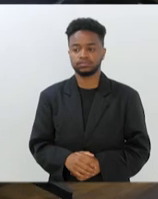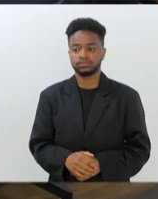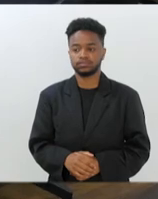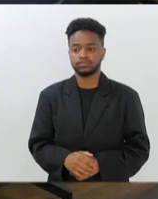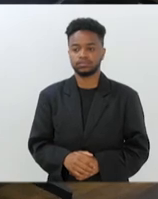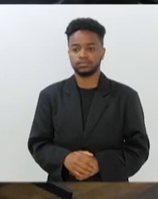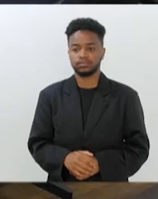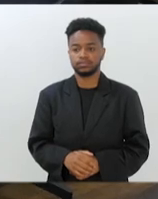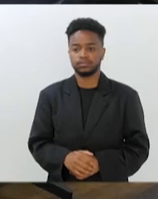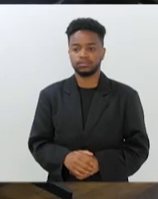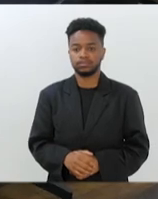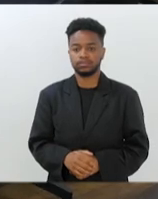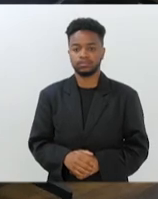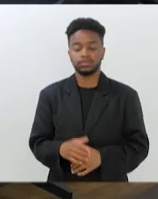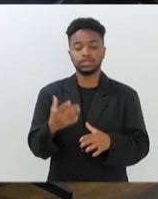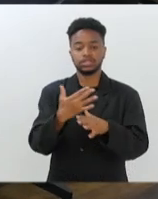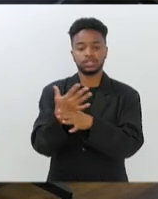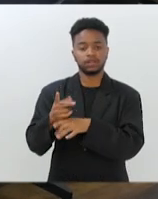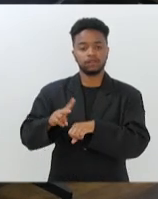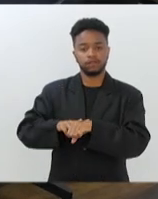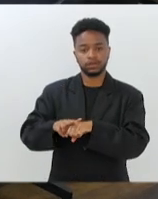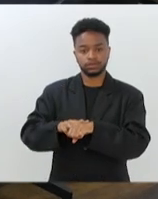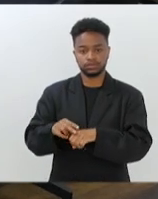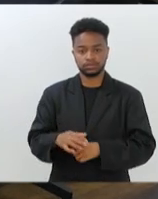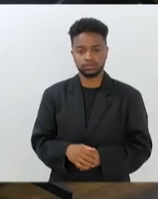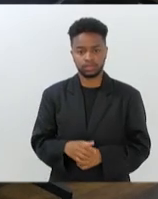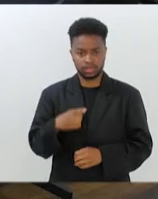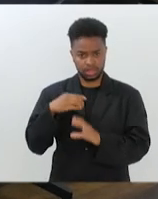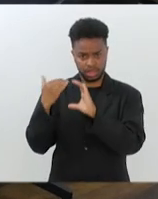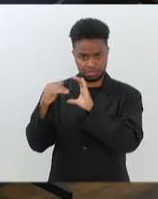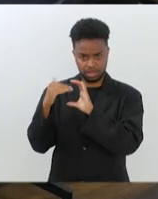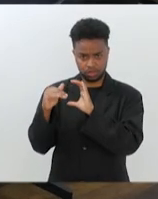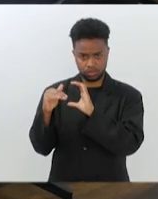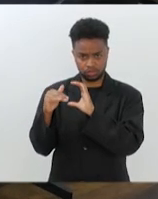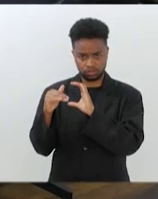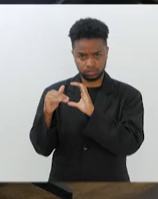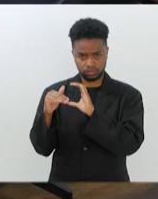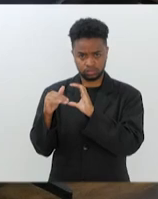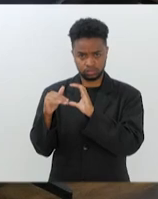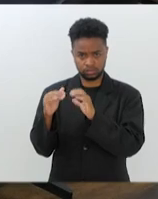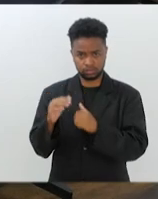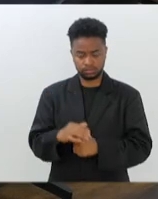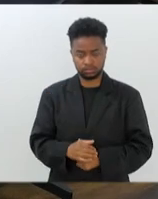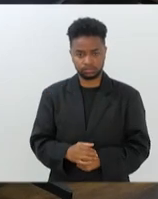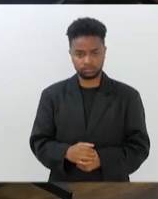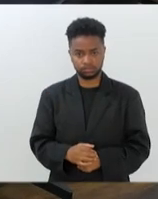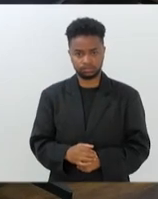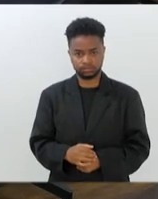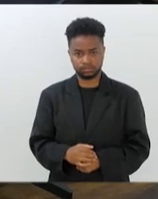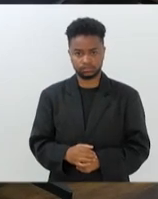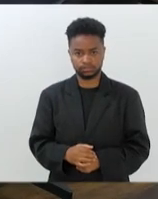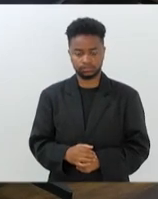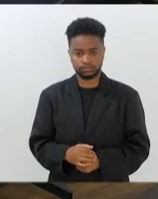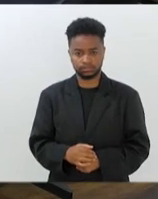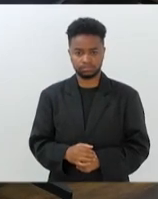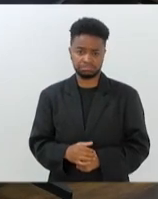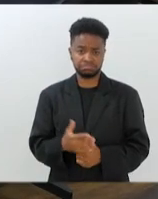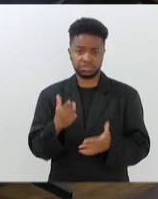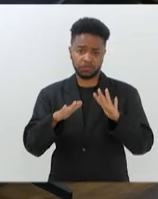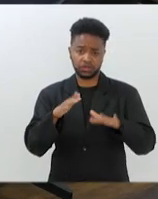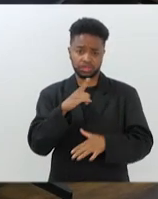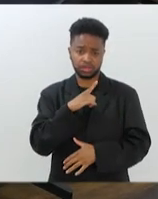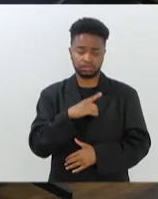próprio cidades verdes a senhora tem um e-mail desse pedido desse Patrocínio devo ter